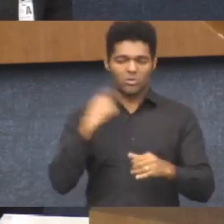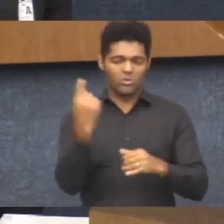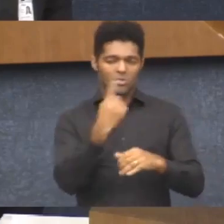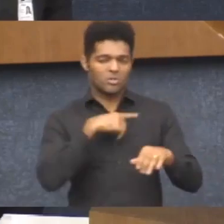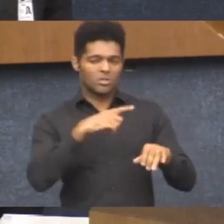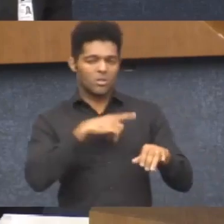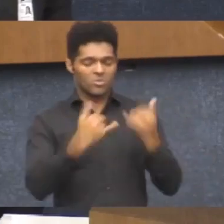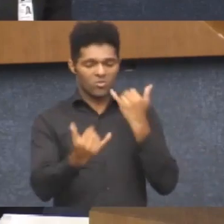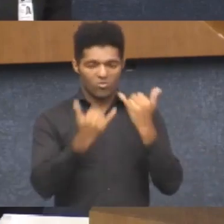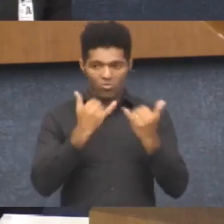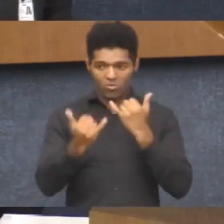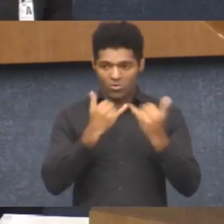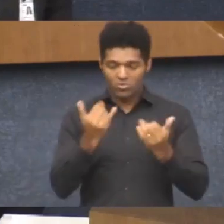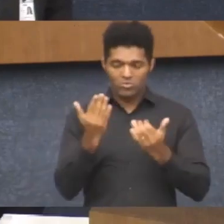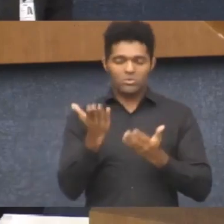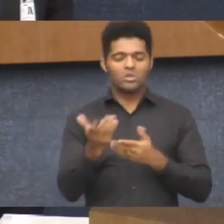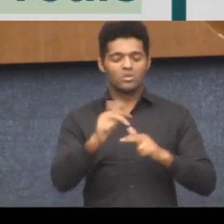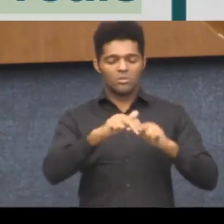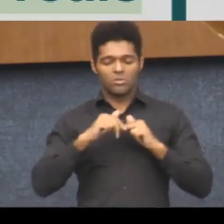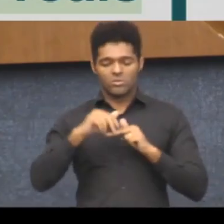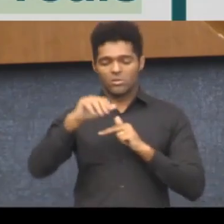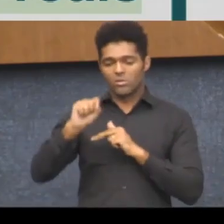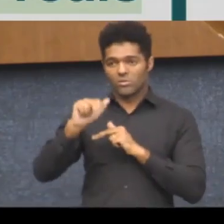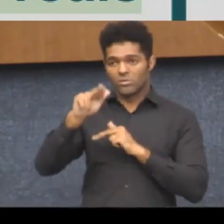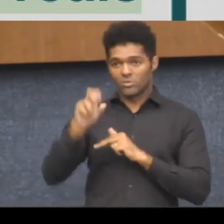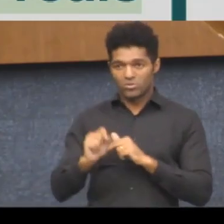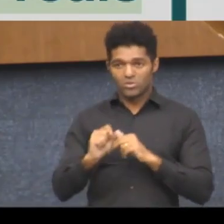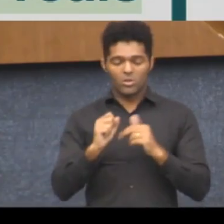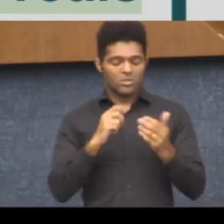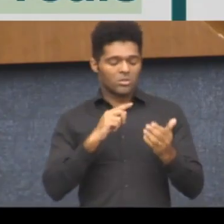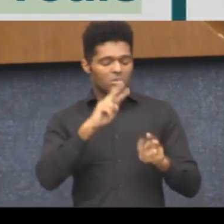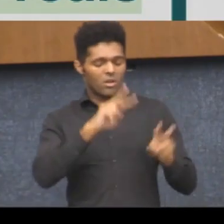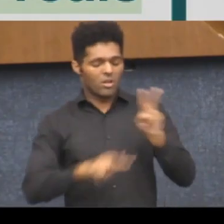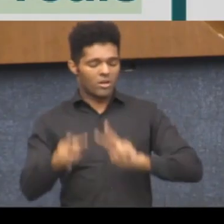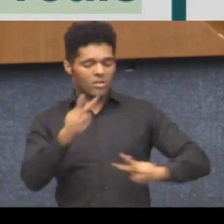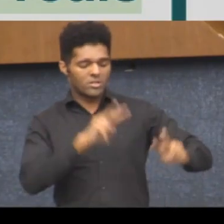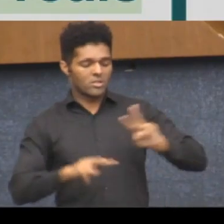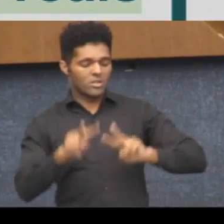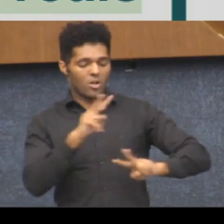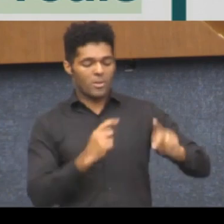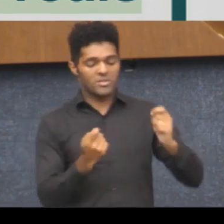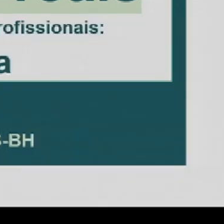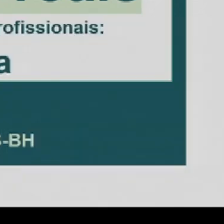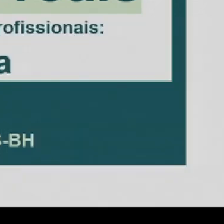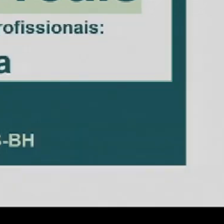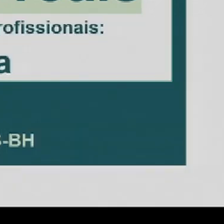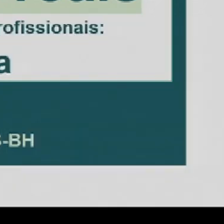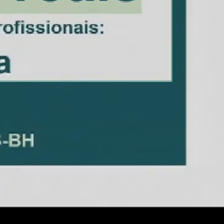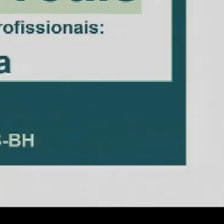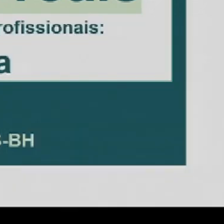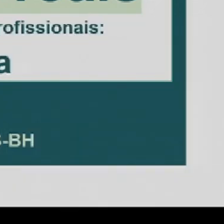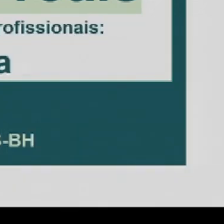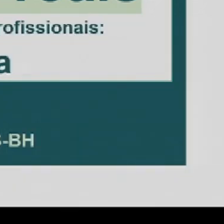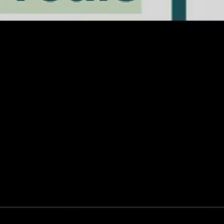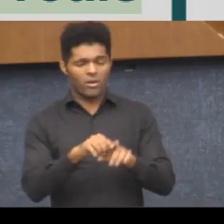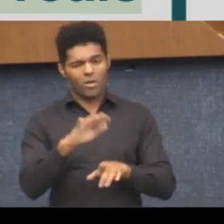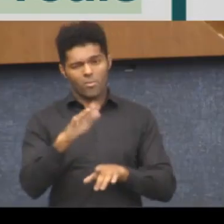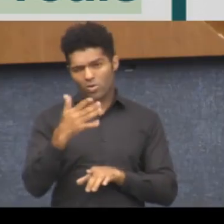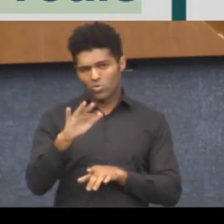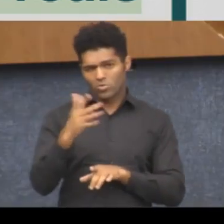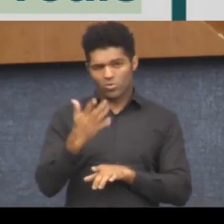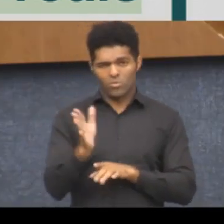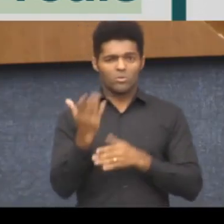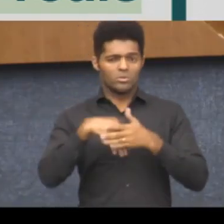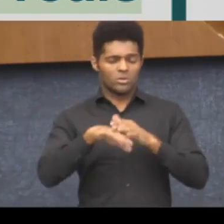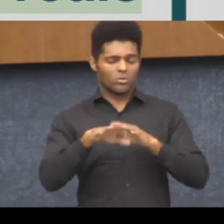aí, a gente está vendo esse nível de economia. O nível de economia, em média, né, uma consulta, uma internação por causa